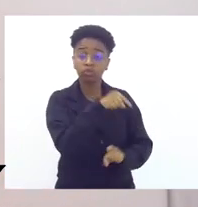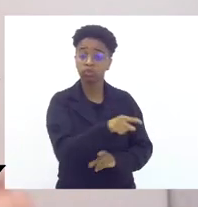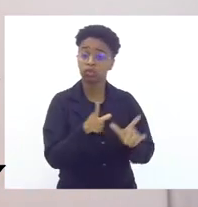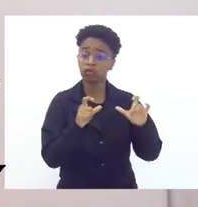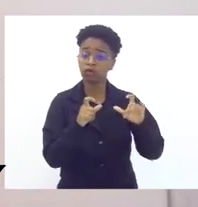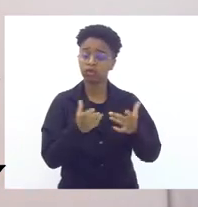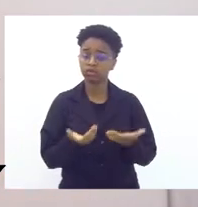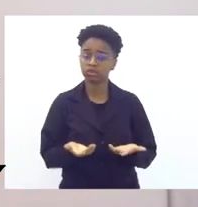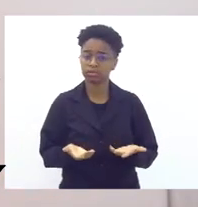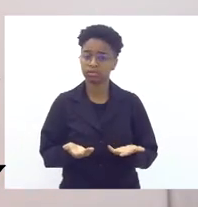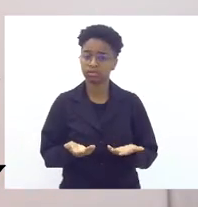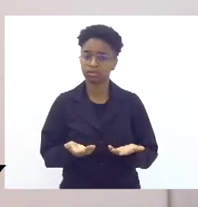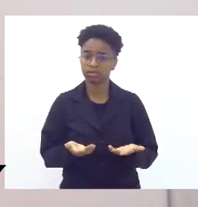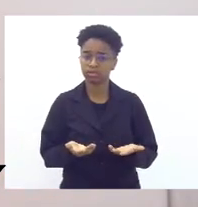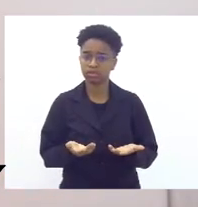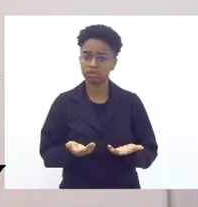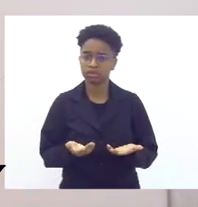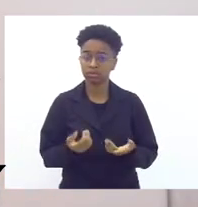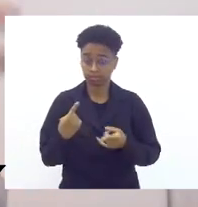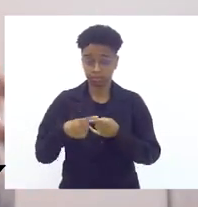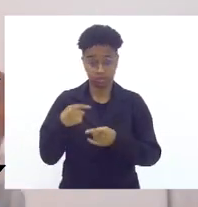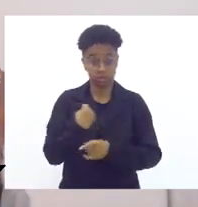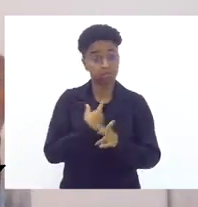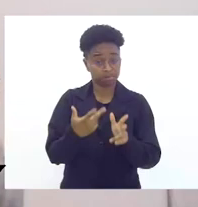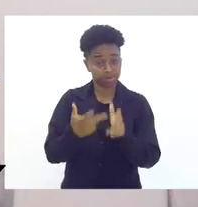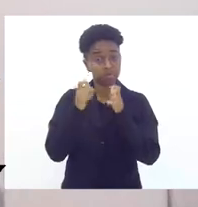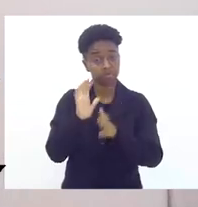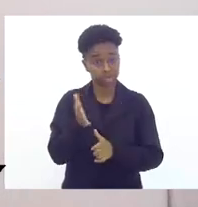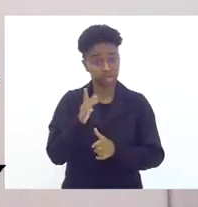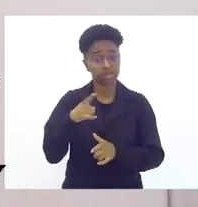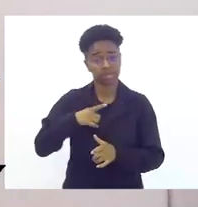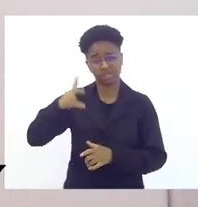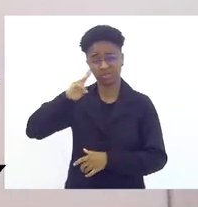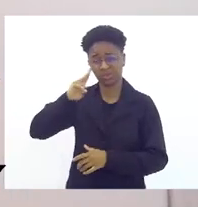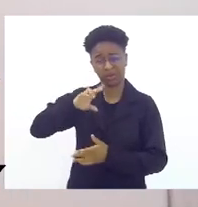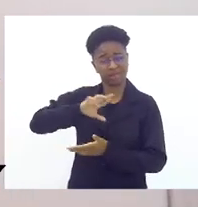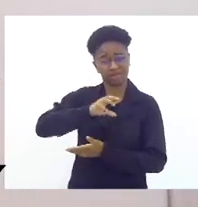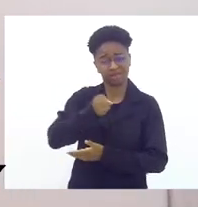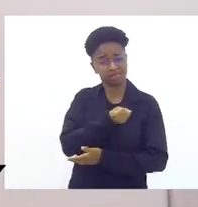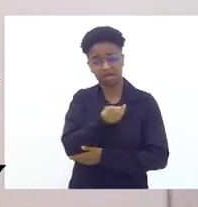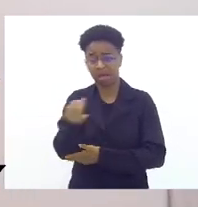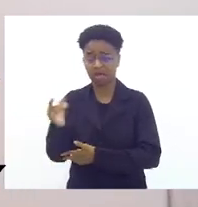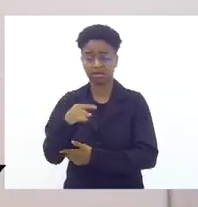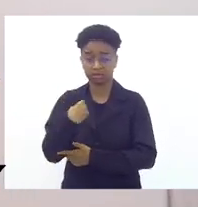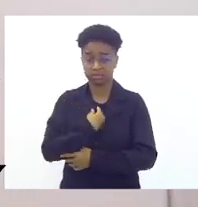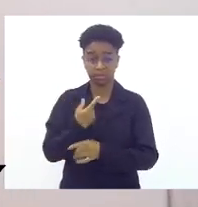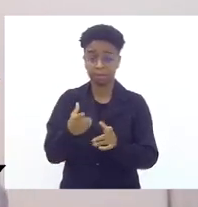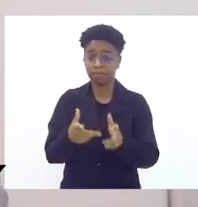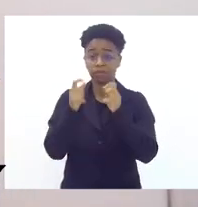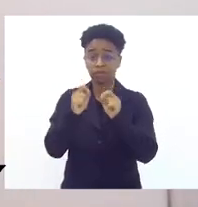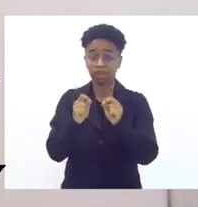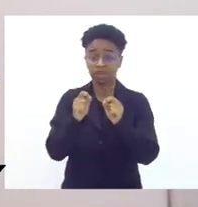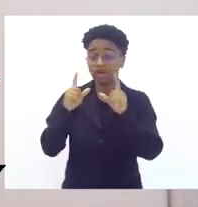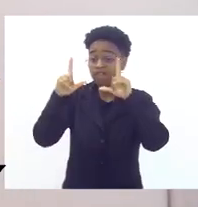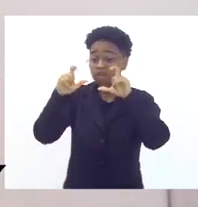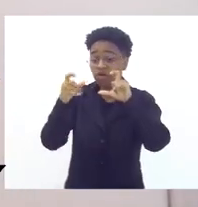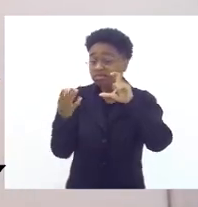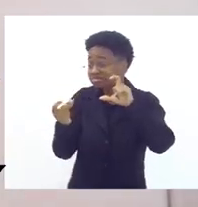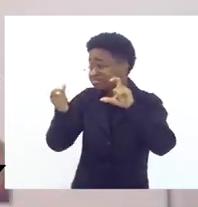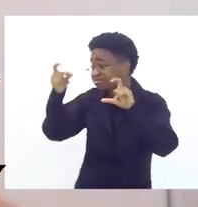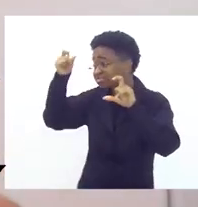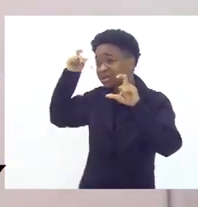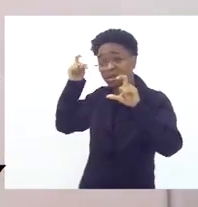que foi que a gente já viu inclusive nas histórias que a gente tem levantado fotos da infância